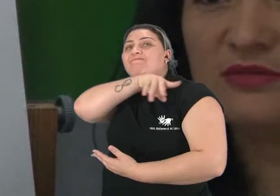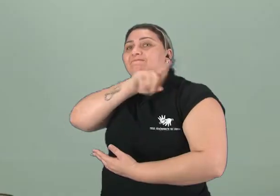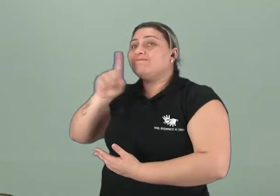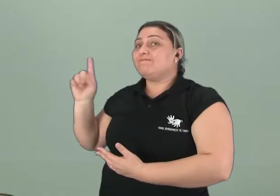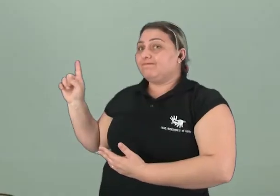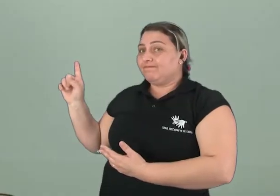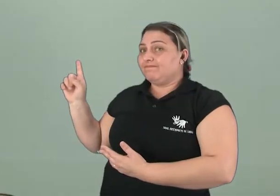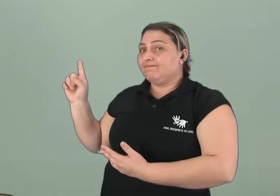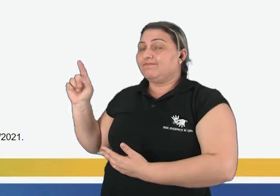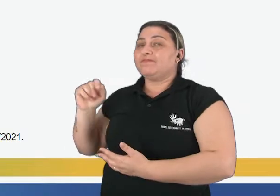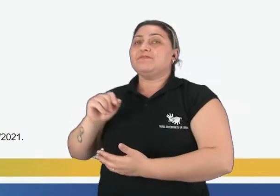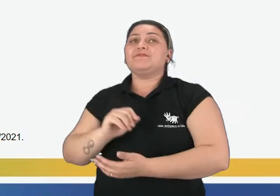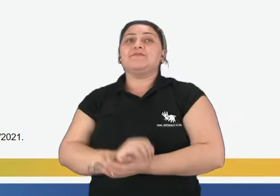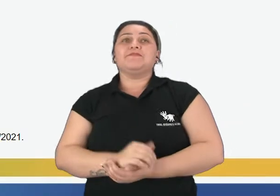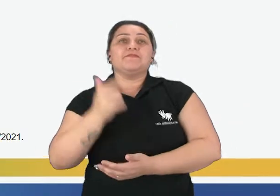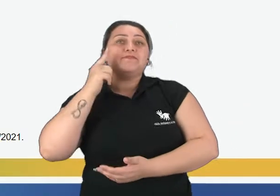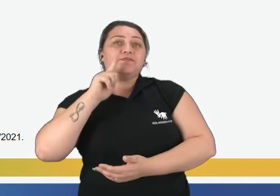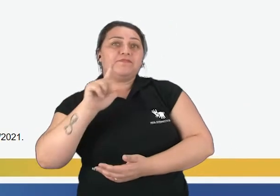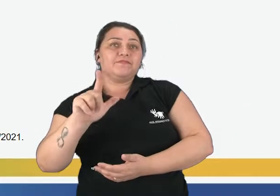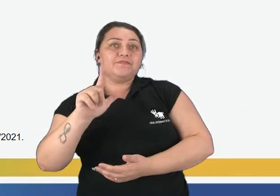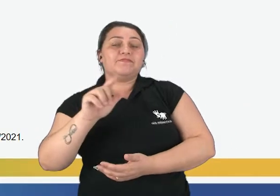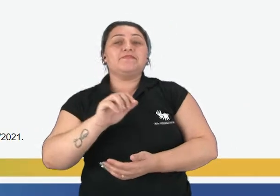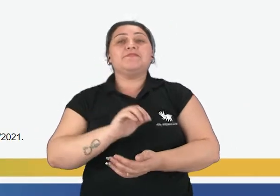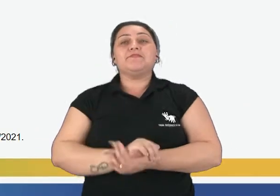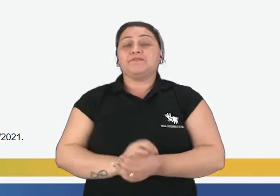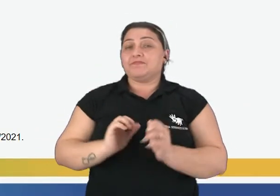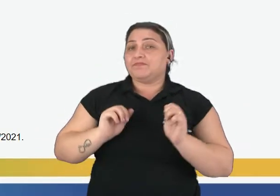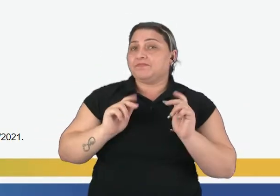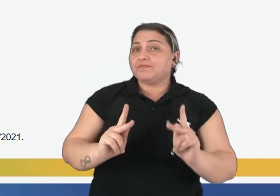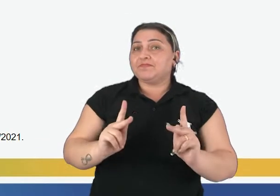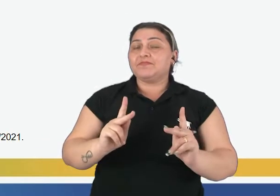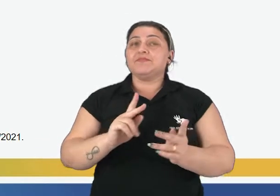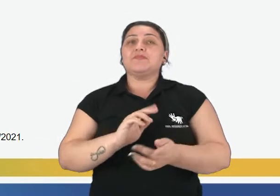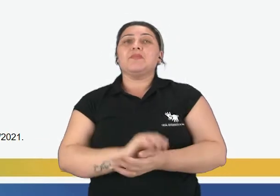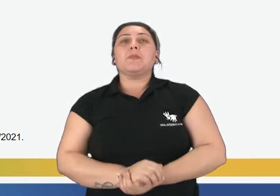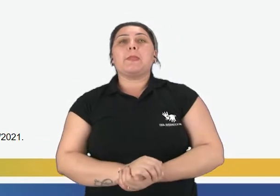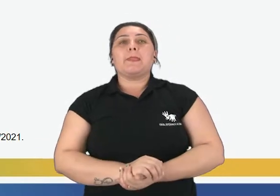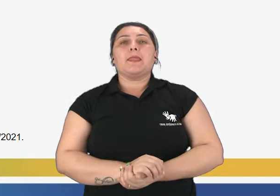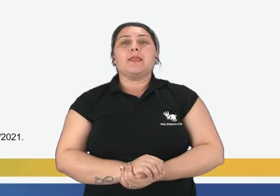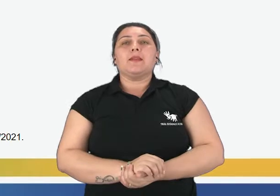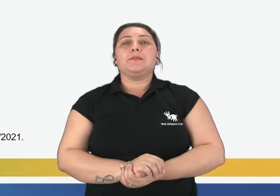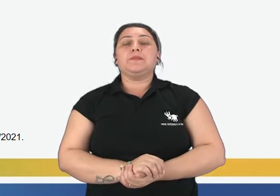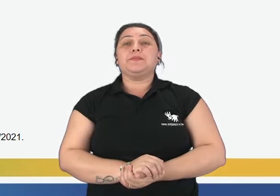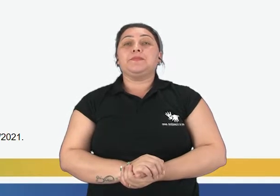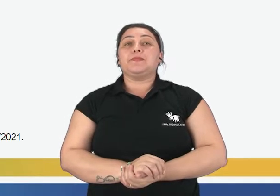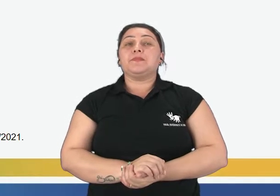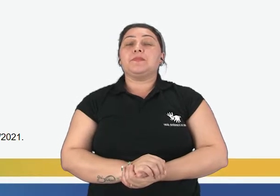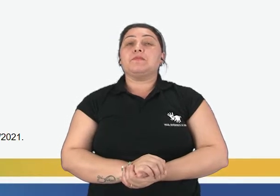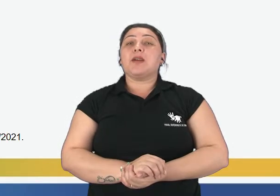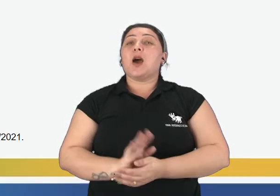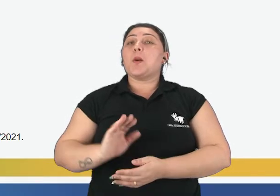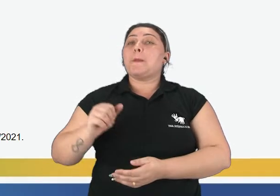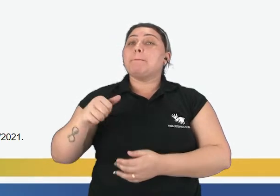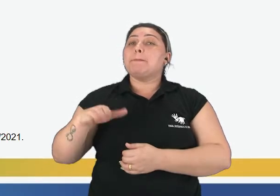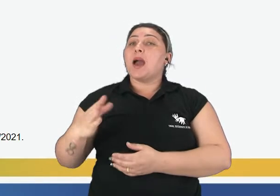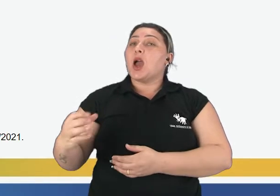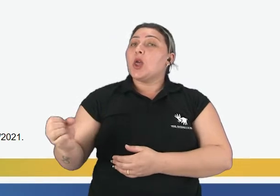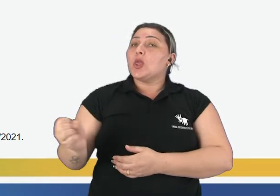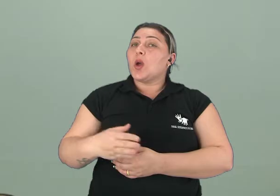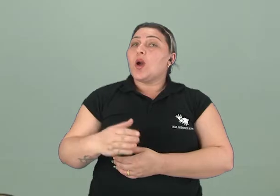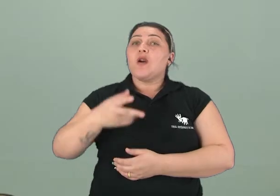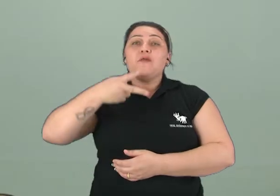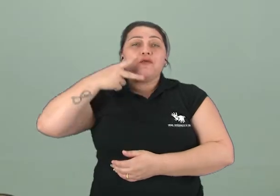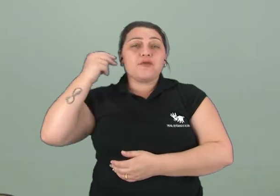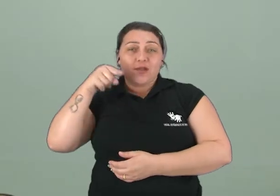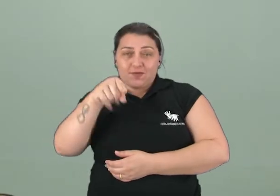tela como vocês estão vendo tá ele ganhou mais quem para o Caçula como um gato